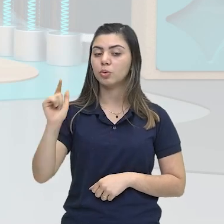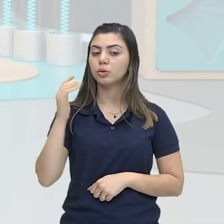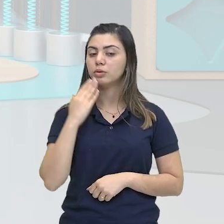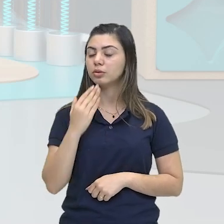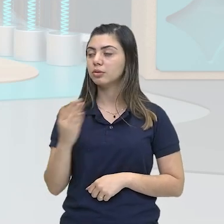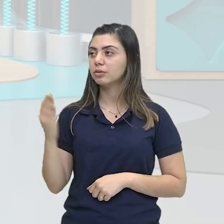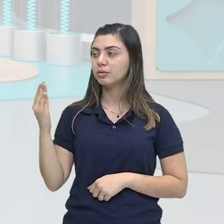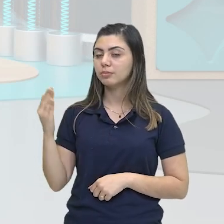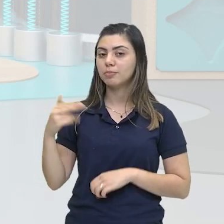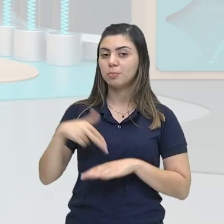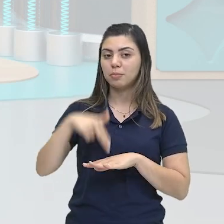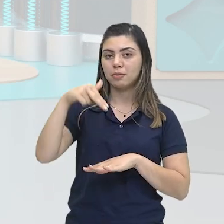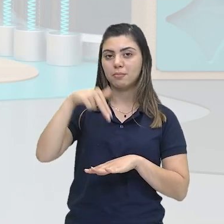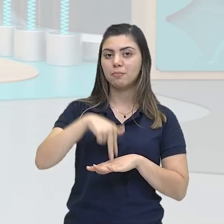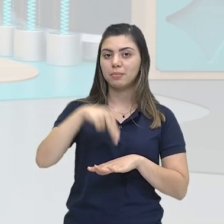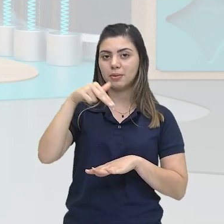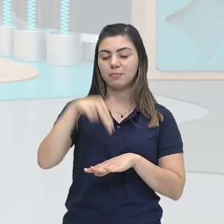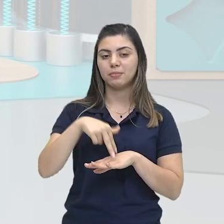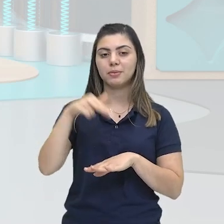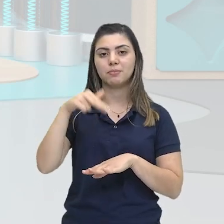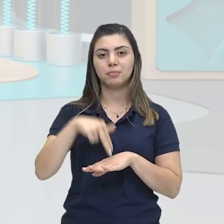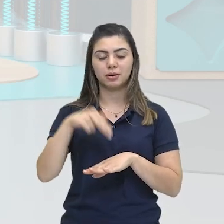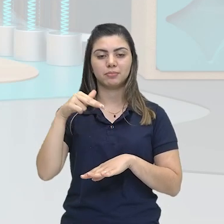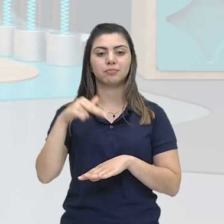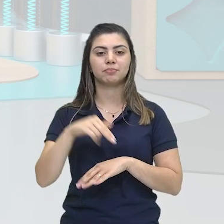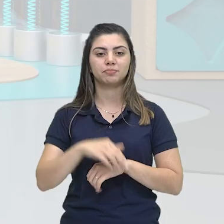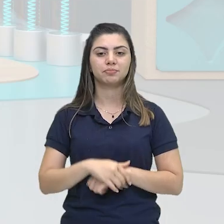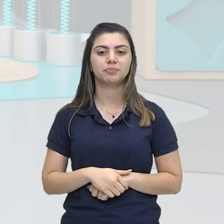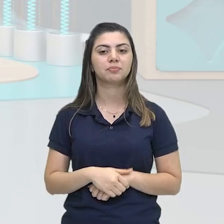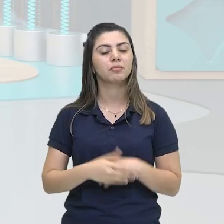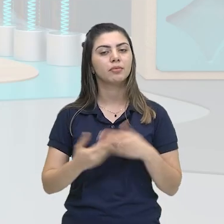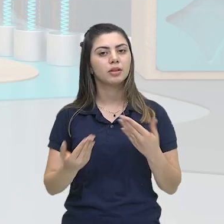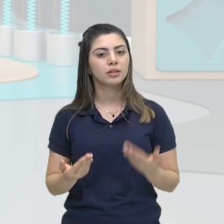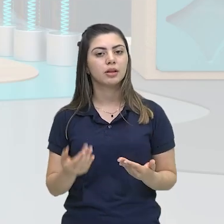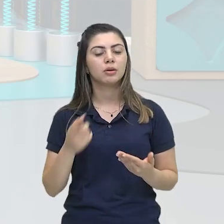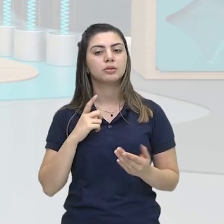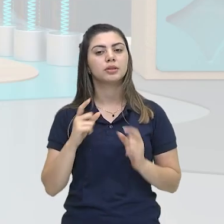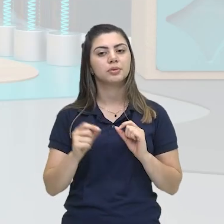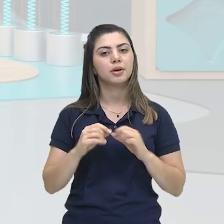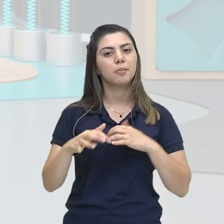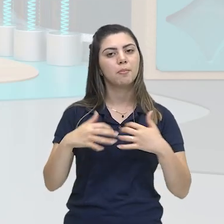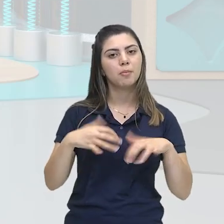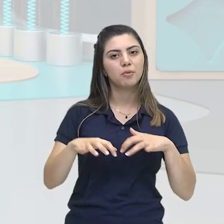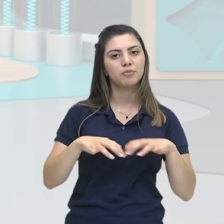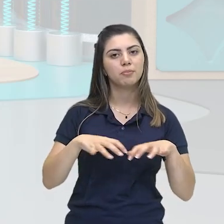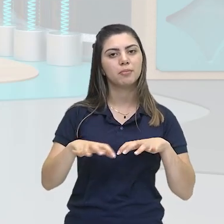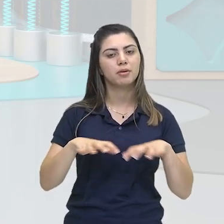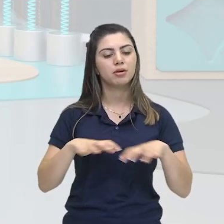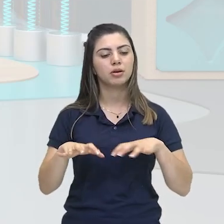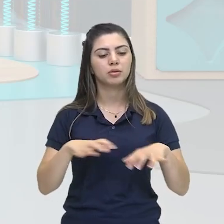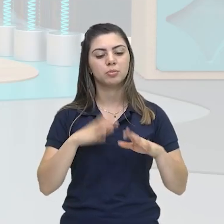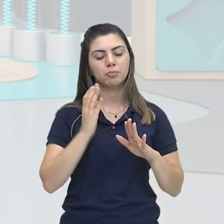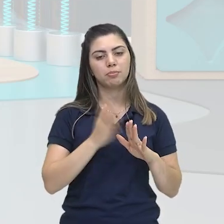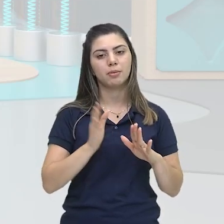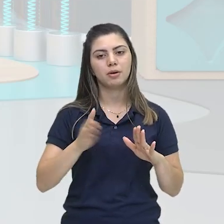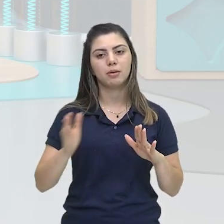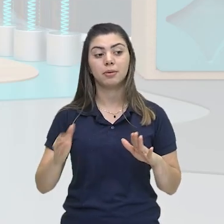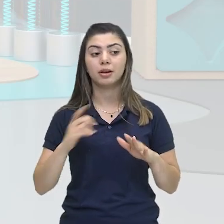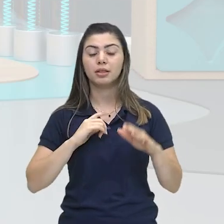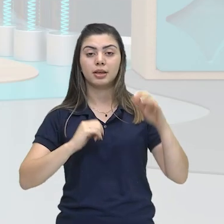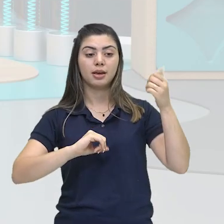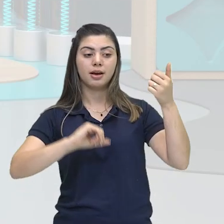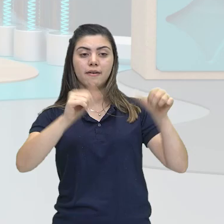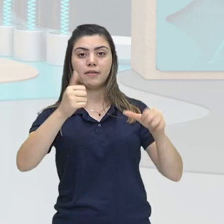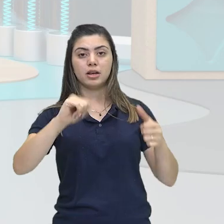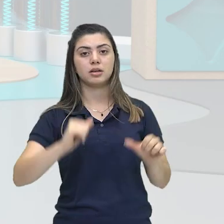saber que existe o quê? Um trampolim, onde eles também vão fazer uma série de movimentos que serão avaliados